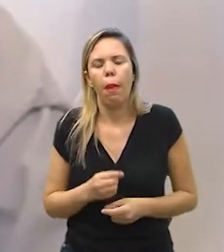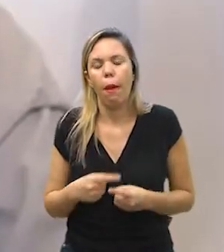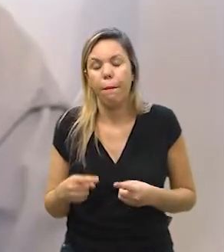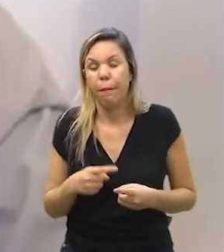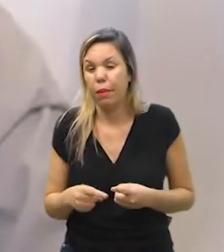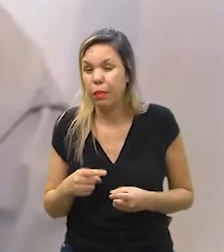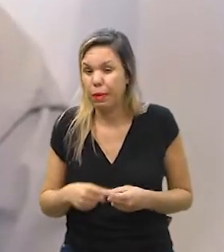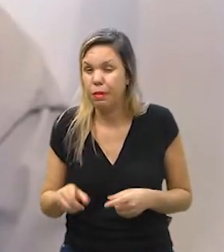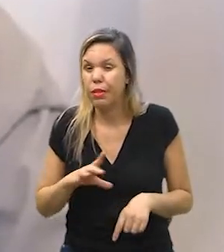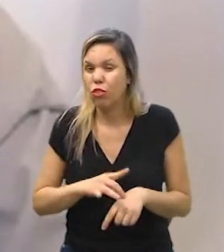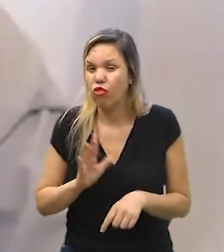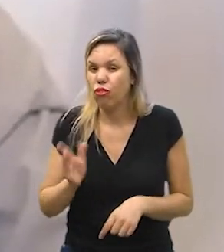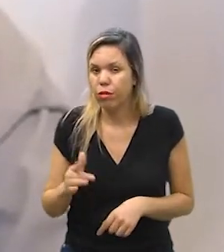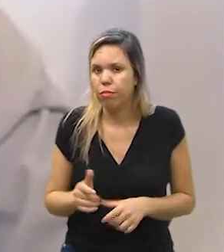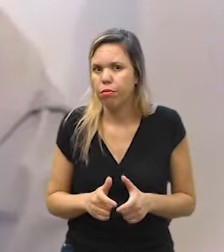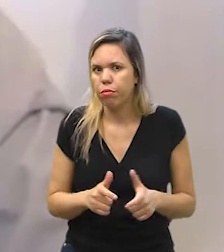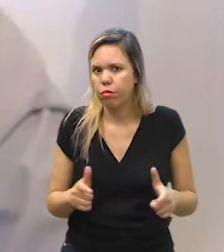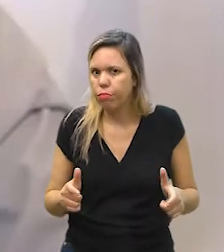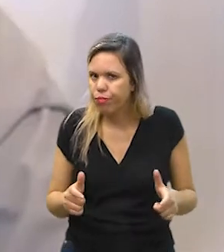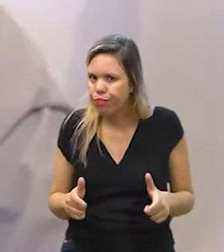síndrome que vem crescendo